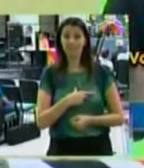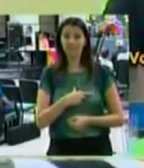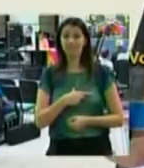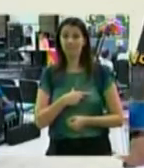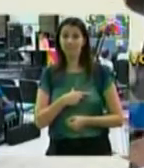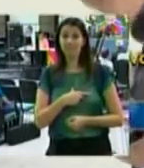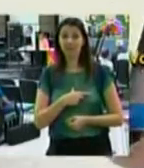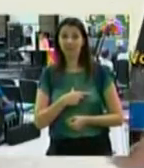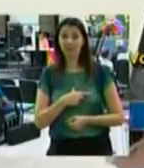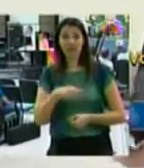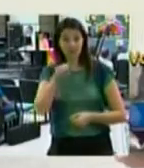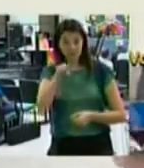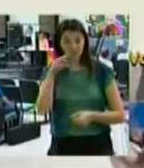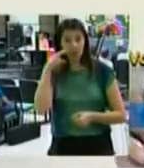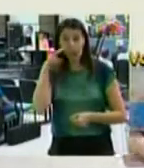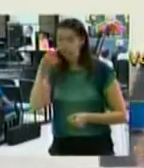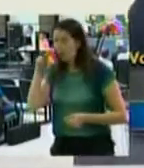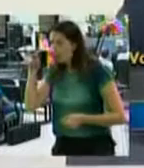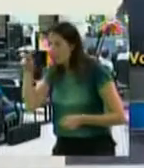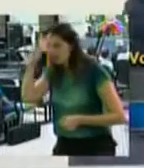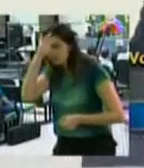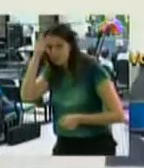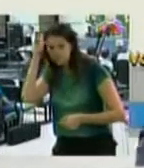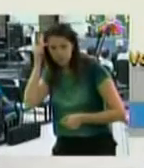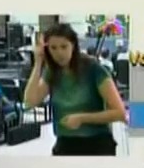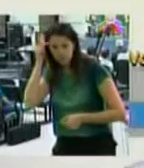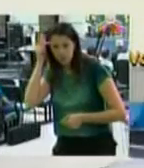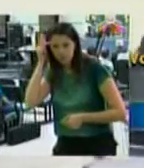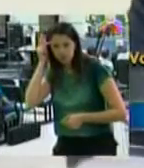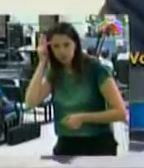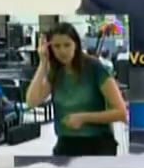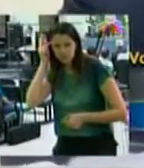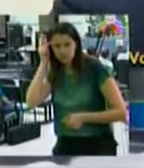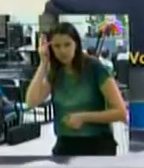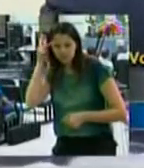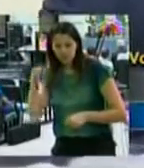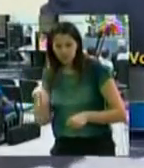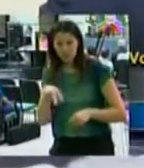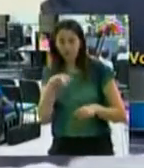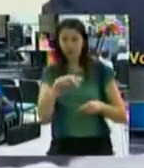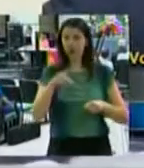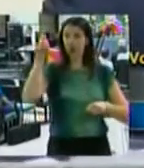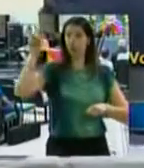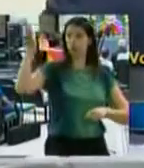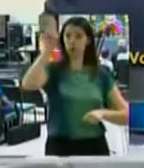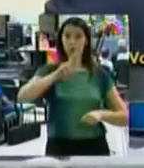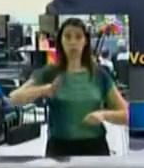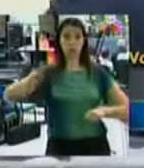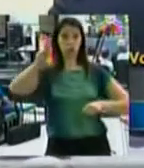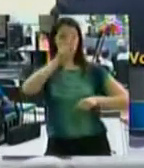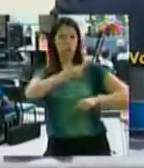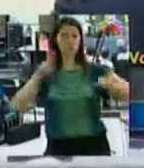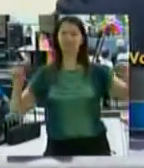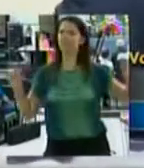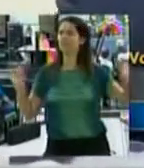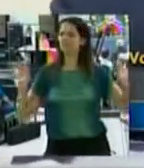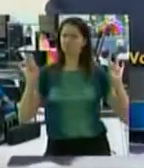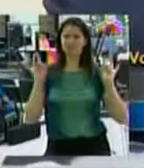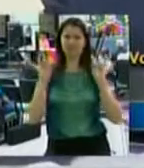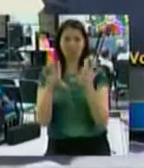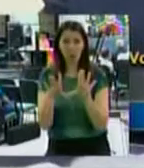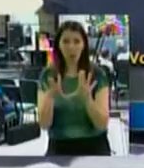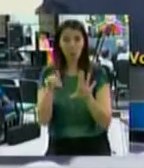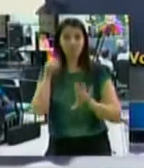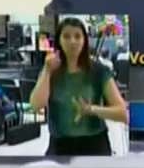E aí você olha para alguém que sobe a um púlpito como este e é usado por Deus de uma maneira extraordinária, e você tem a